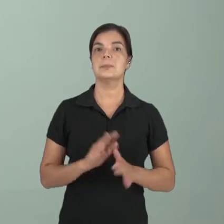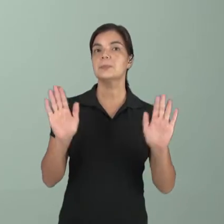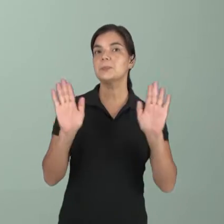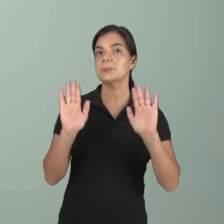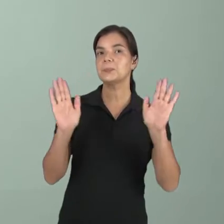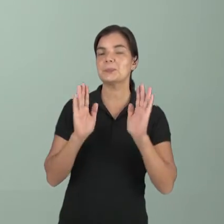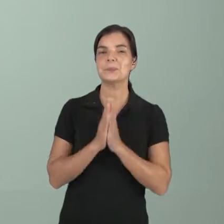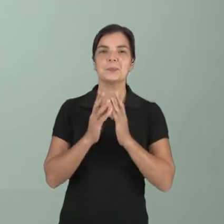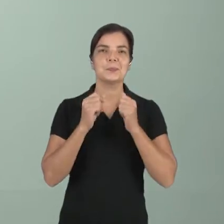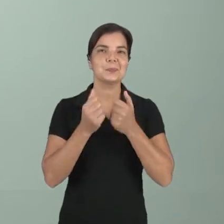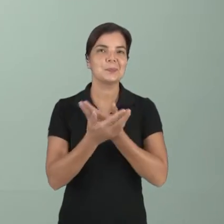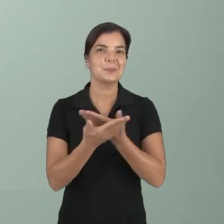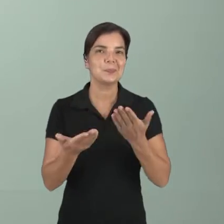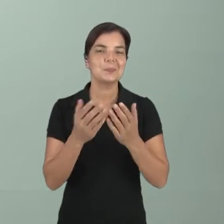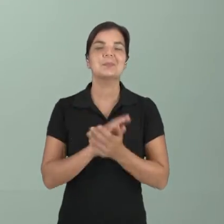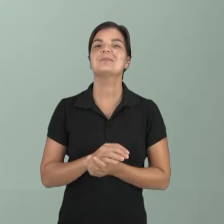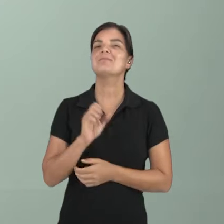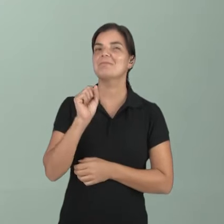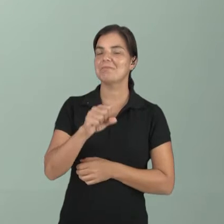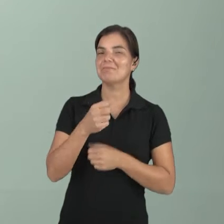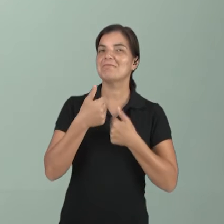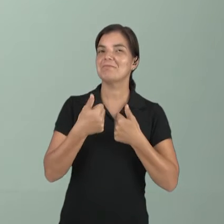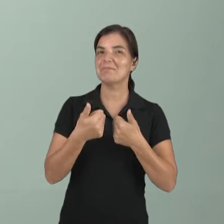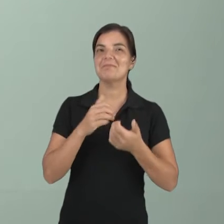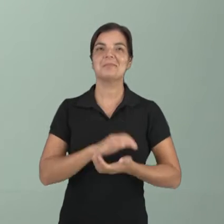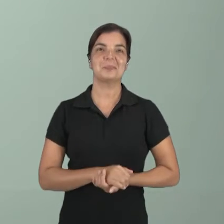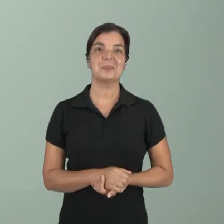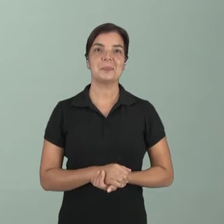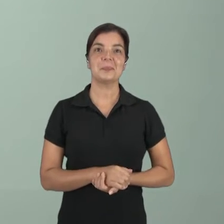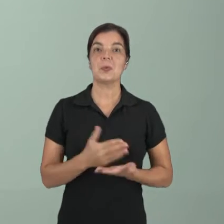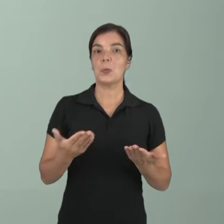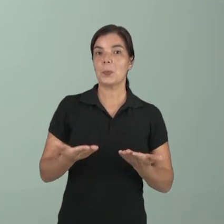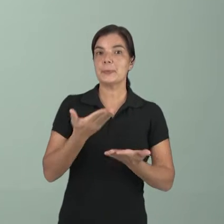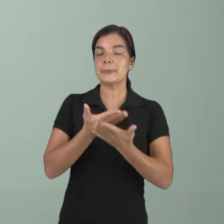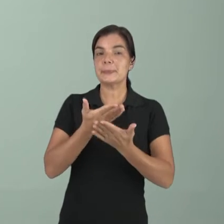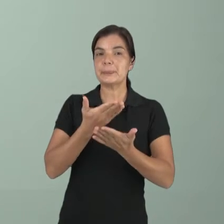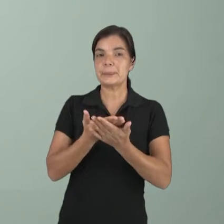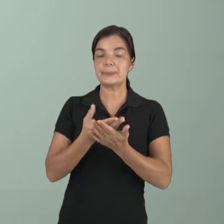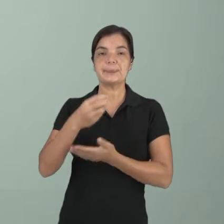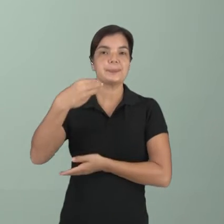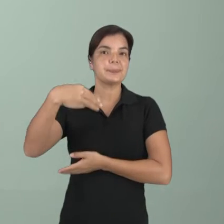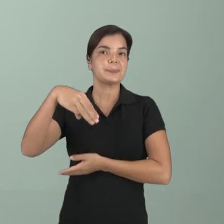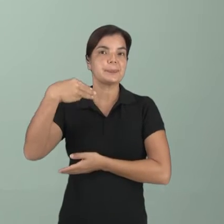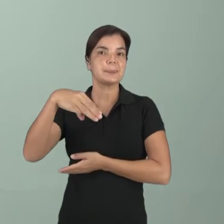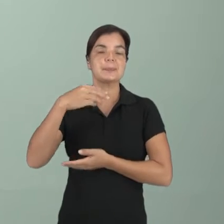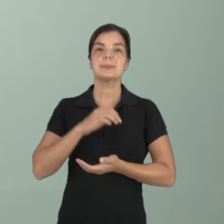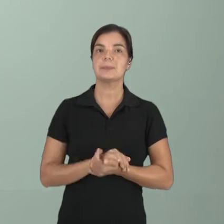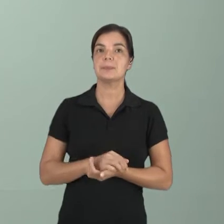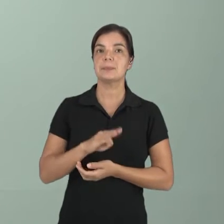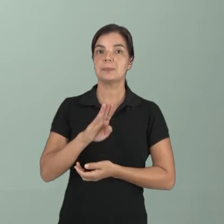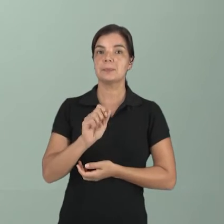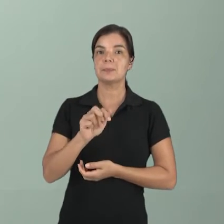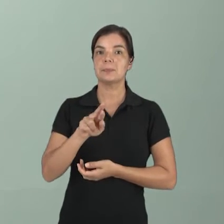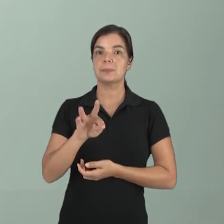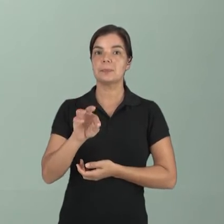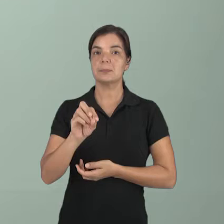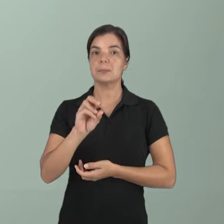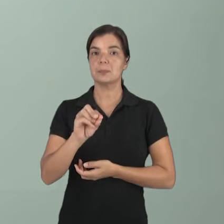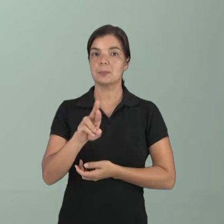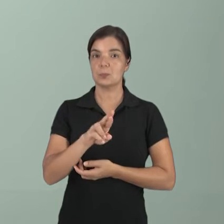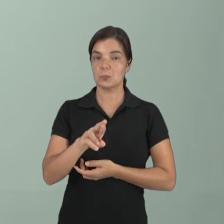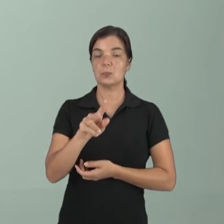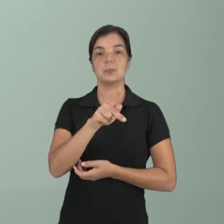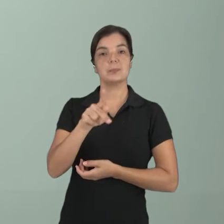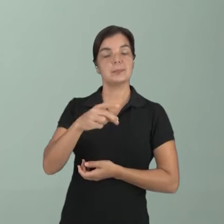Olá pessoal, tudo bem? Eu espero que esteja tudo bem com vocês. Hoje nós vamos a mais uma aula de matemática. Meu nome é Bartô, professor de